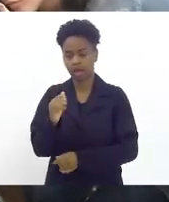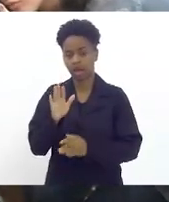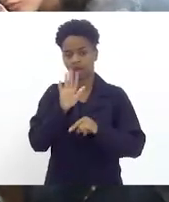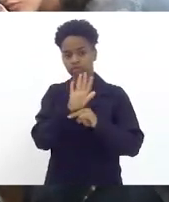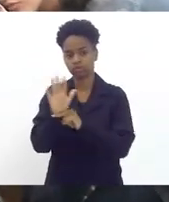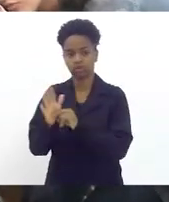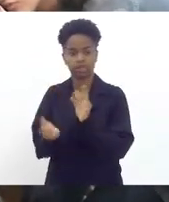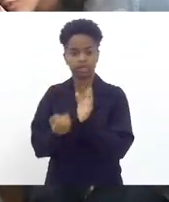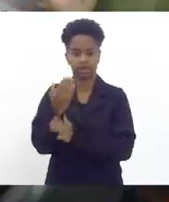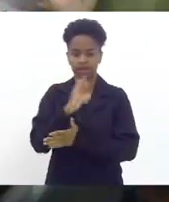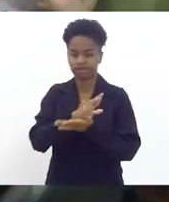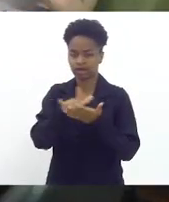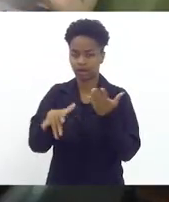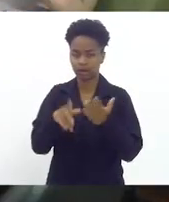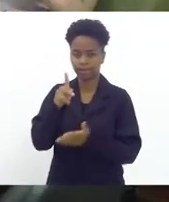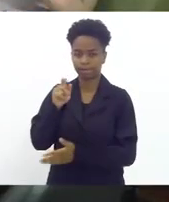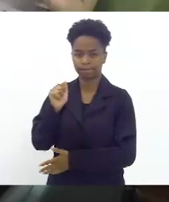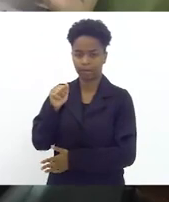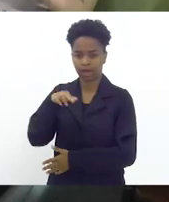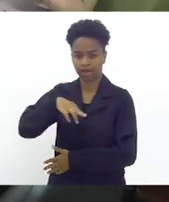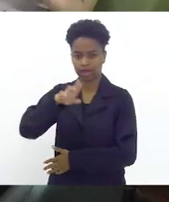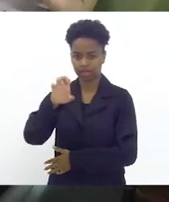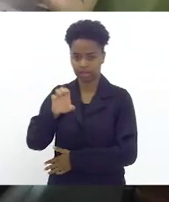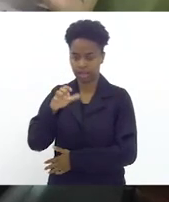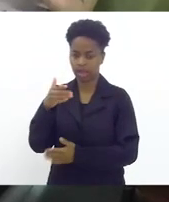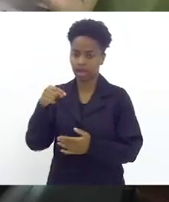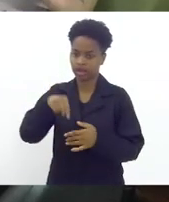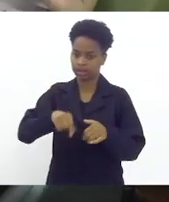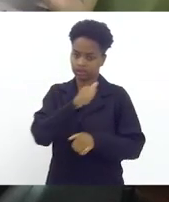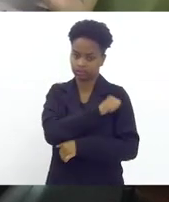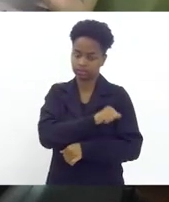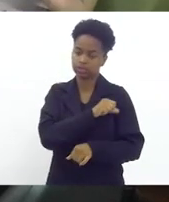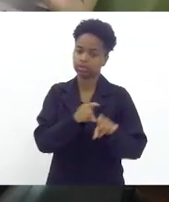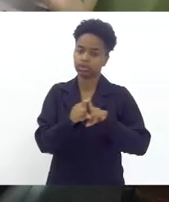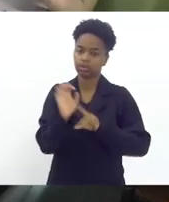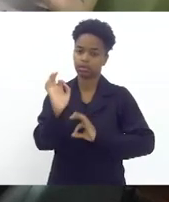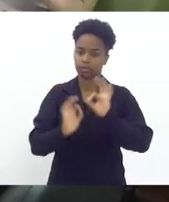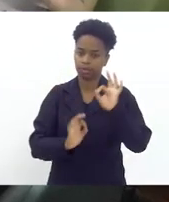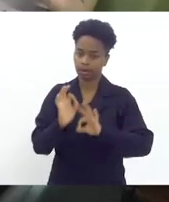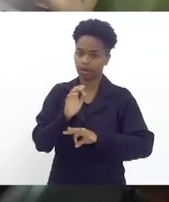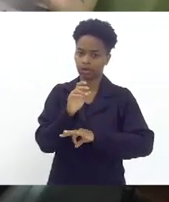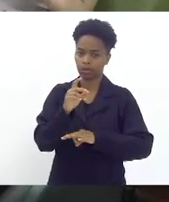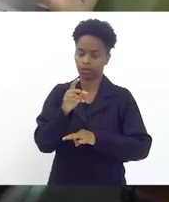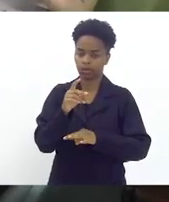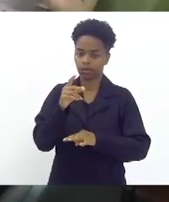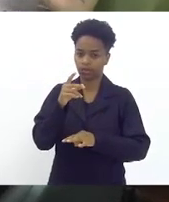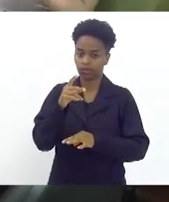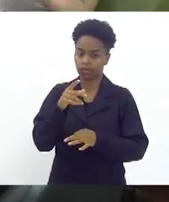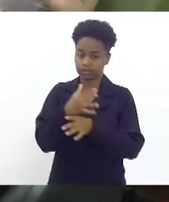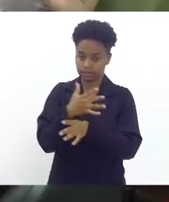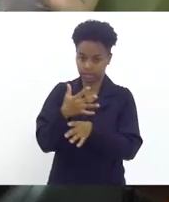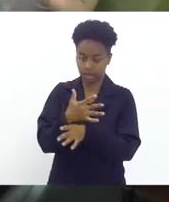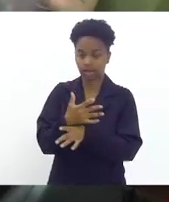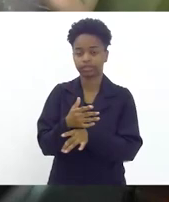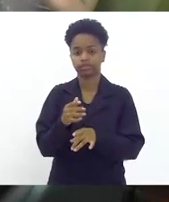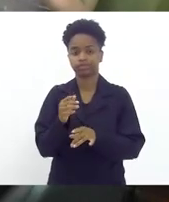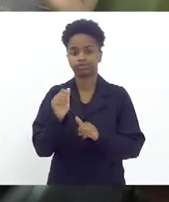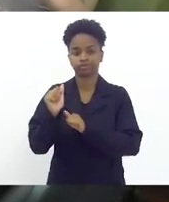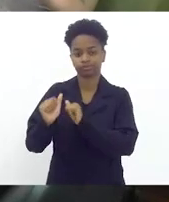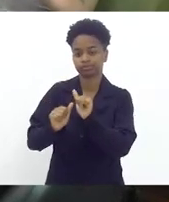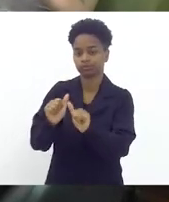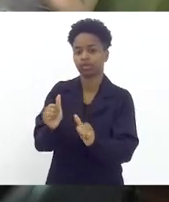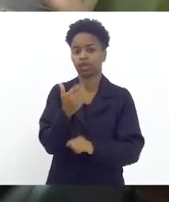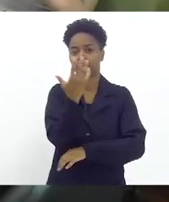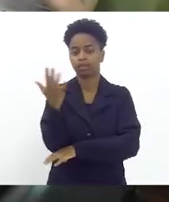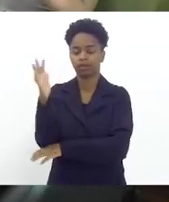parques aqui no Rio de Janeiro e também fez os planos municipais de recomposição Ambiental de vários e vários